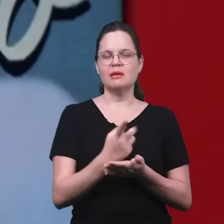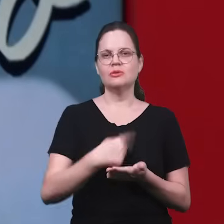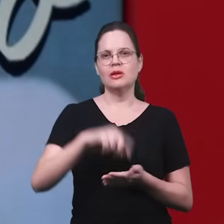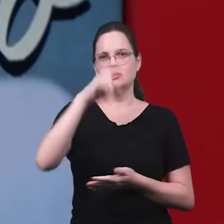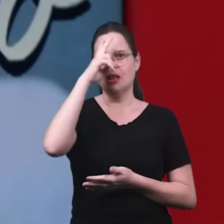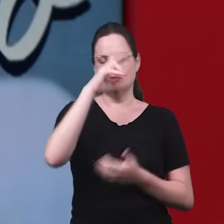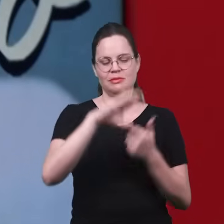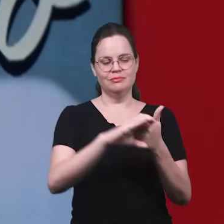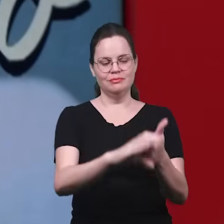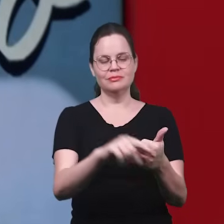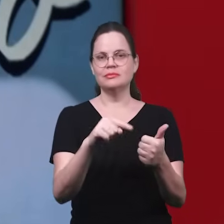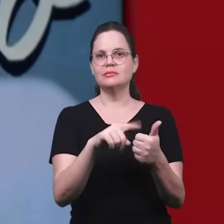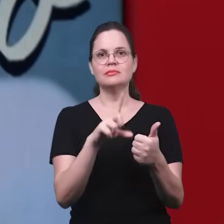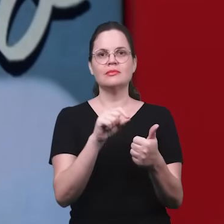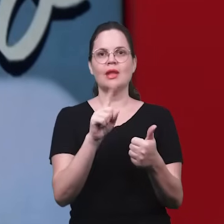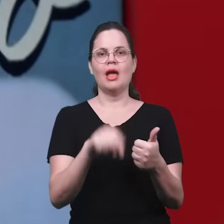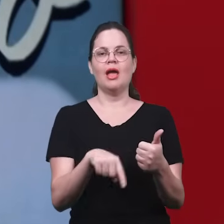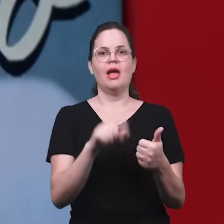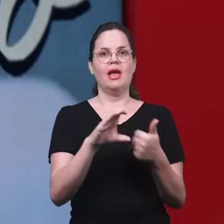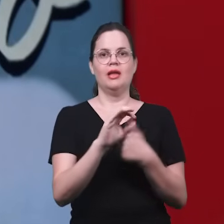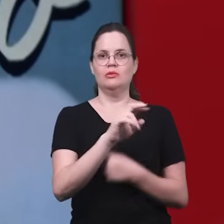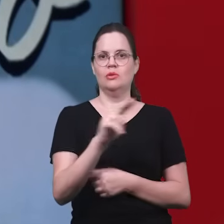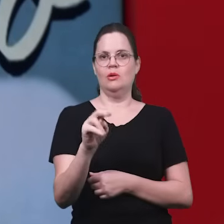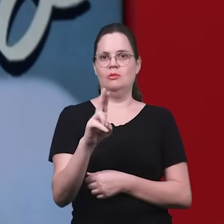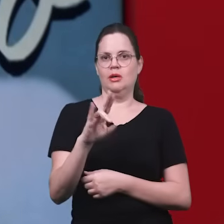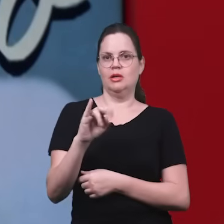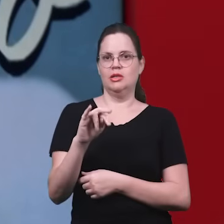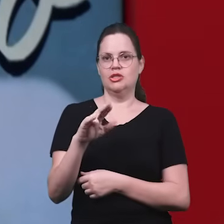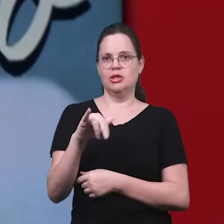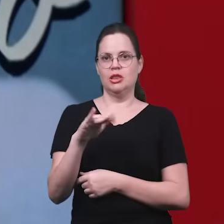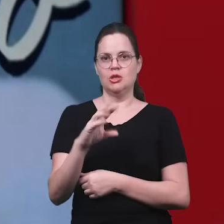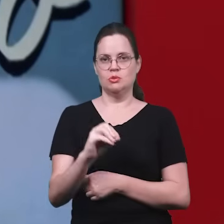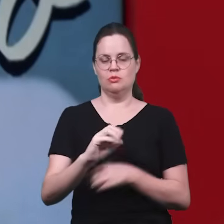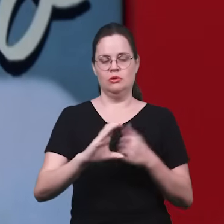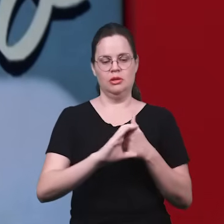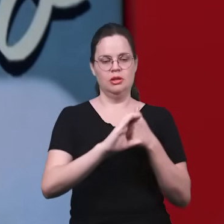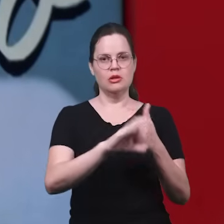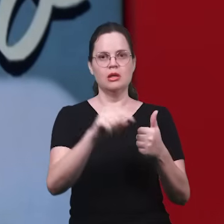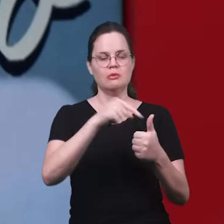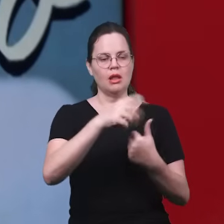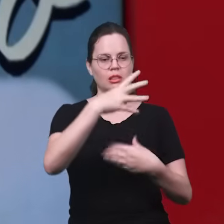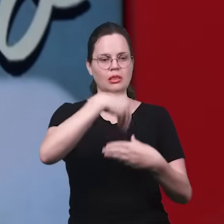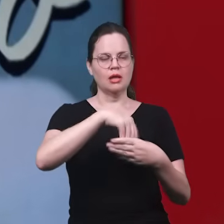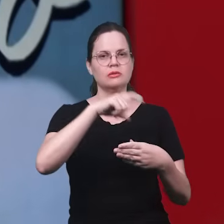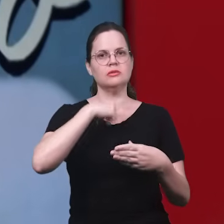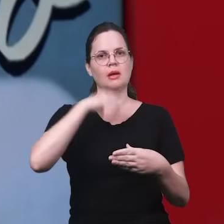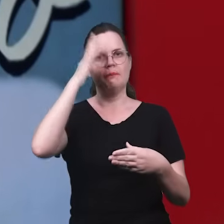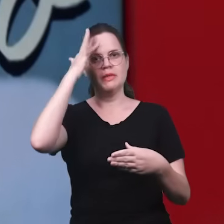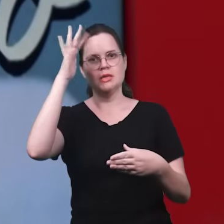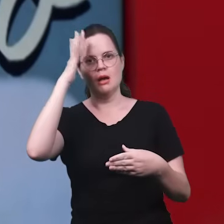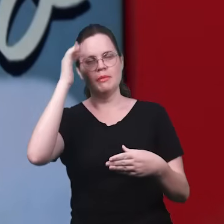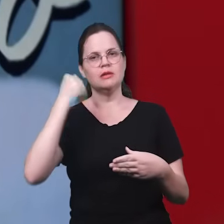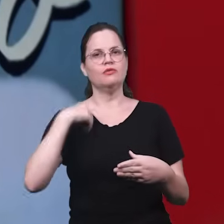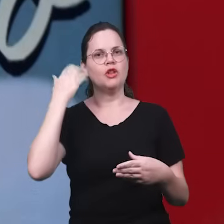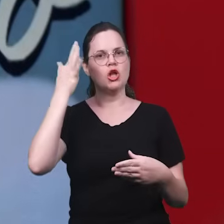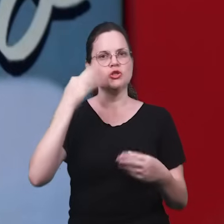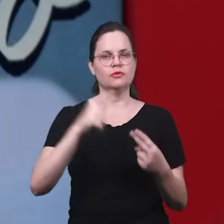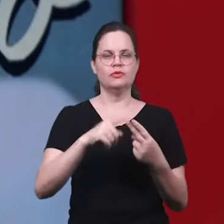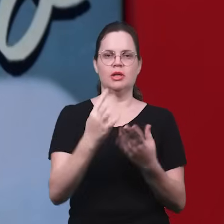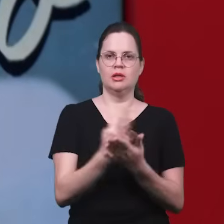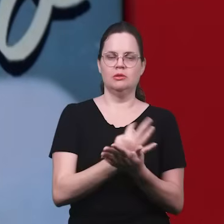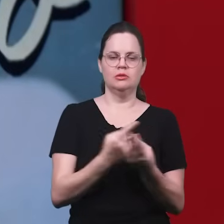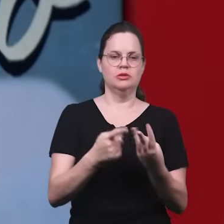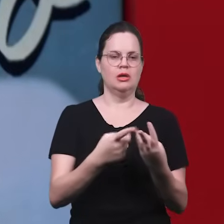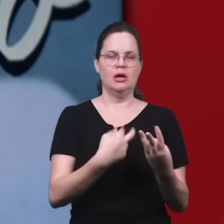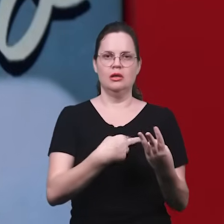estamos nos referindo a uma sigla que reúne pensamentos, sejam eles filosóficos, teológicos, religiosos,